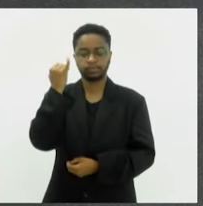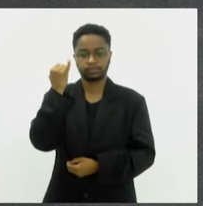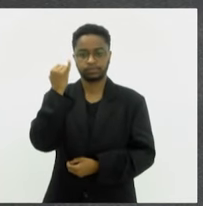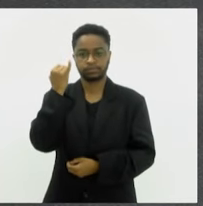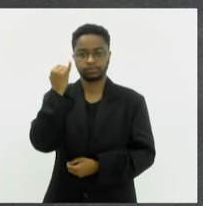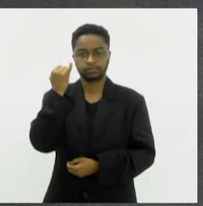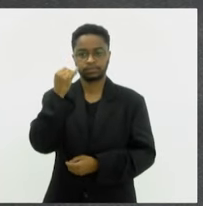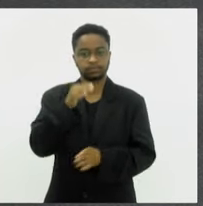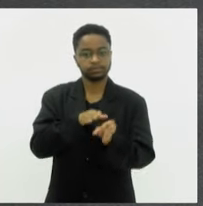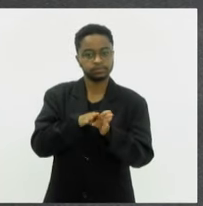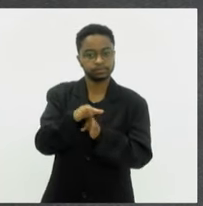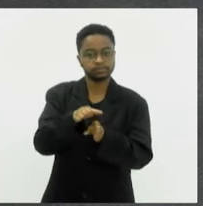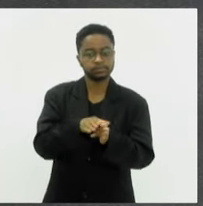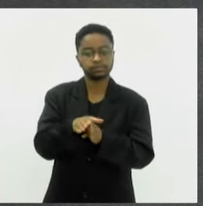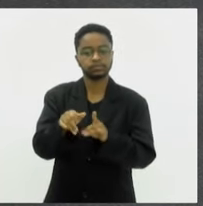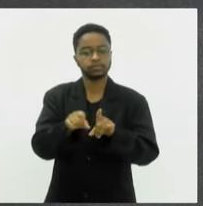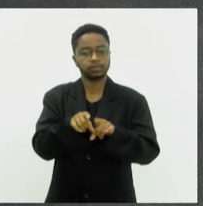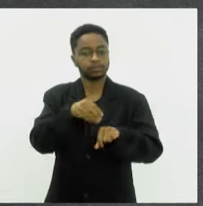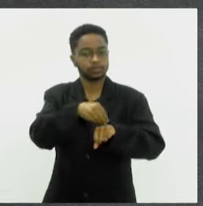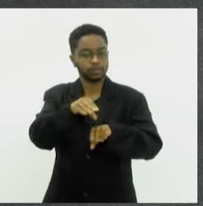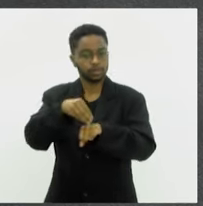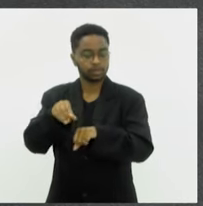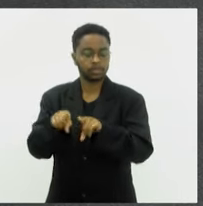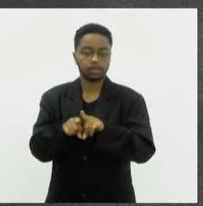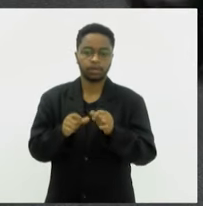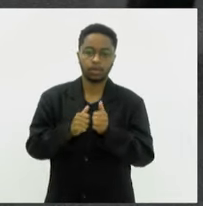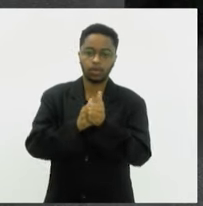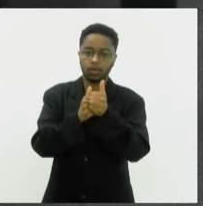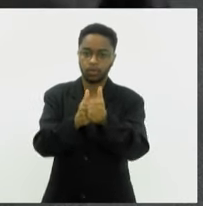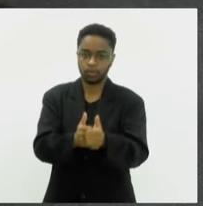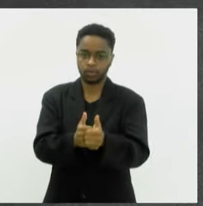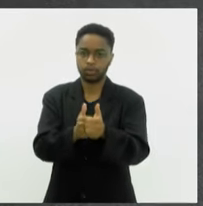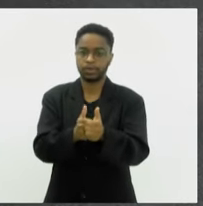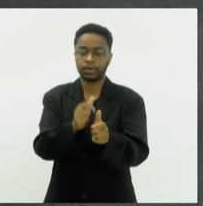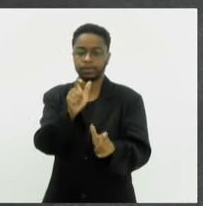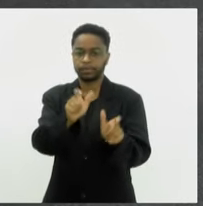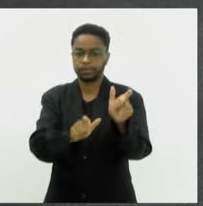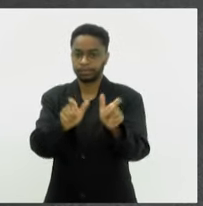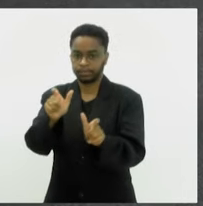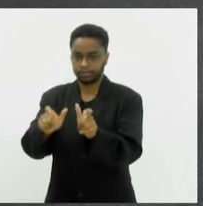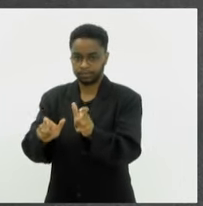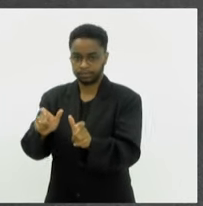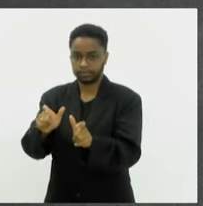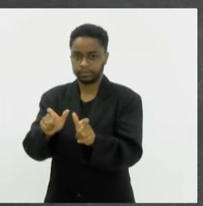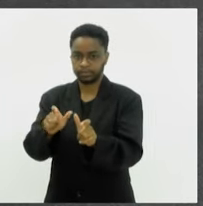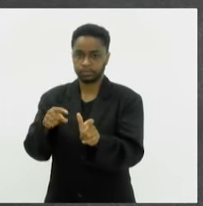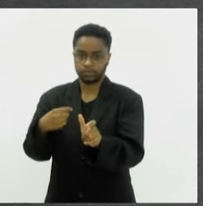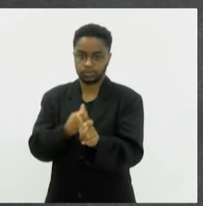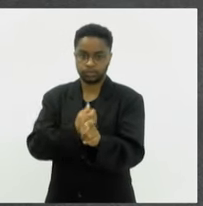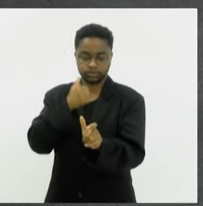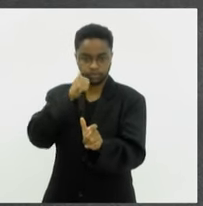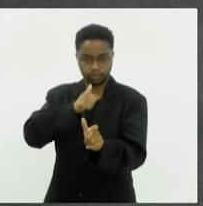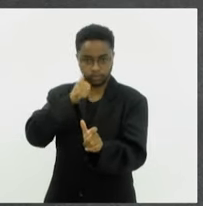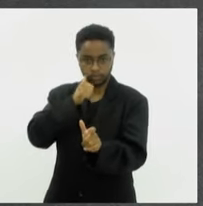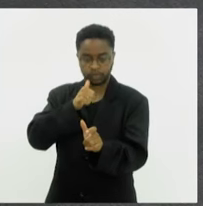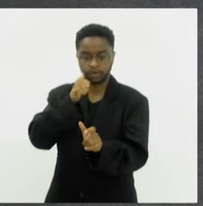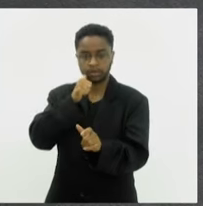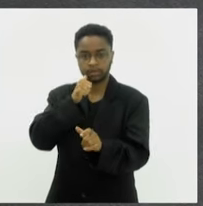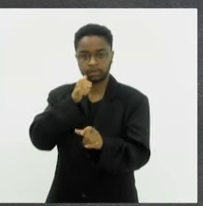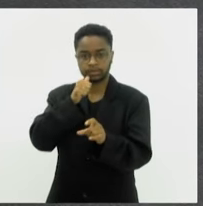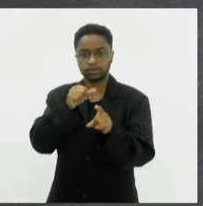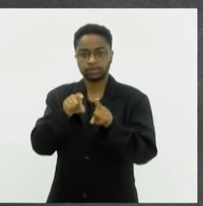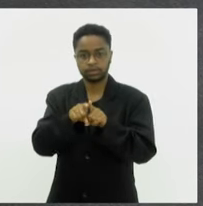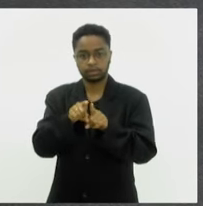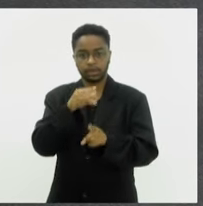na orientação, instrução e acompanhamento das pessoas, das nossas mulheres